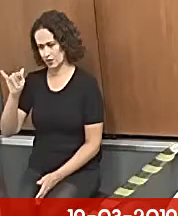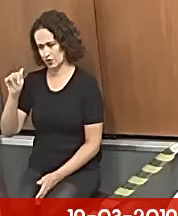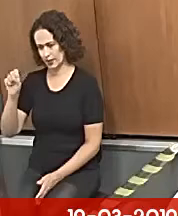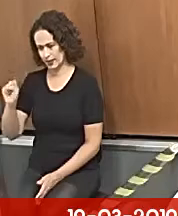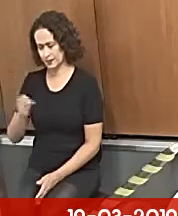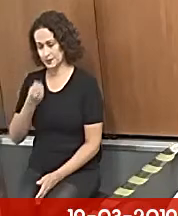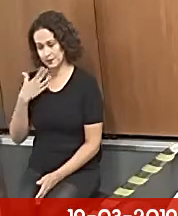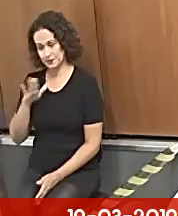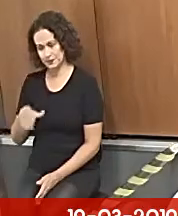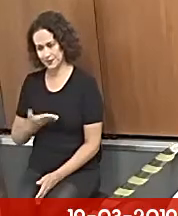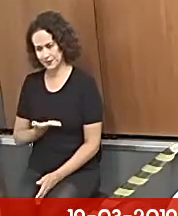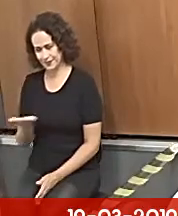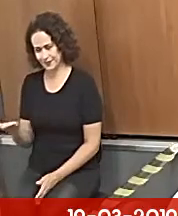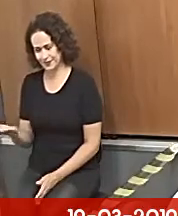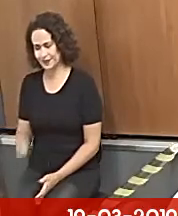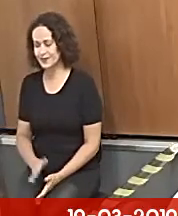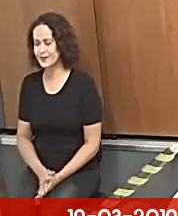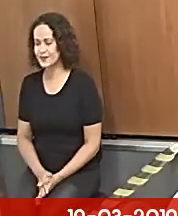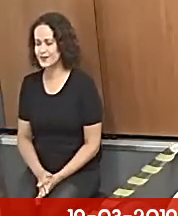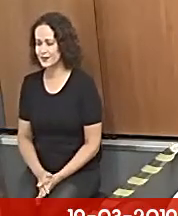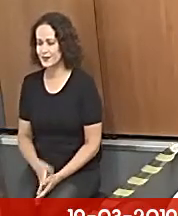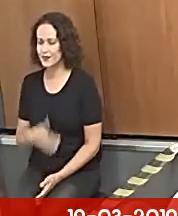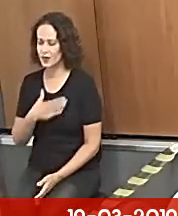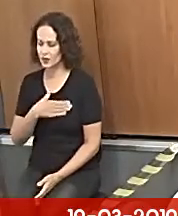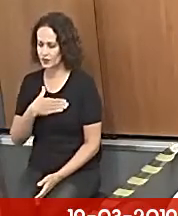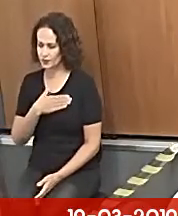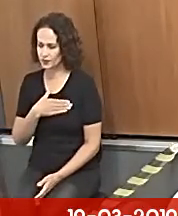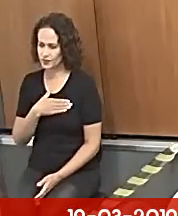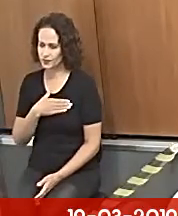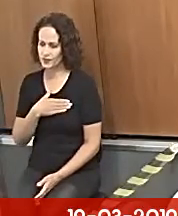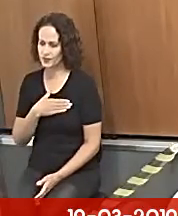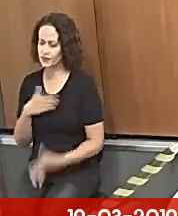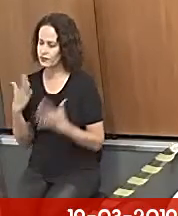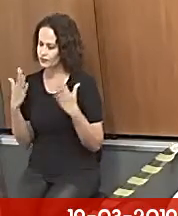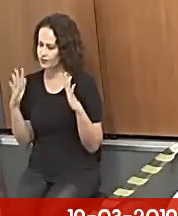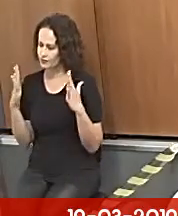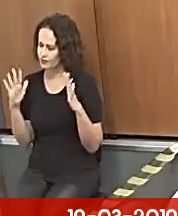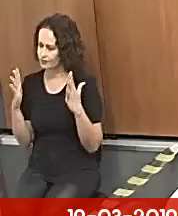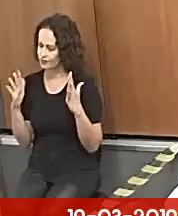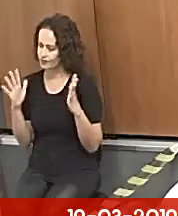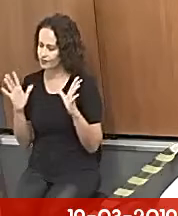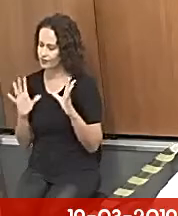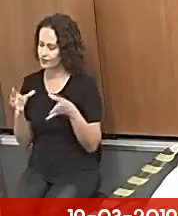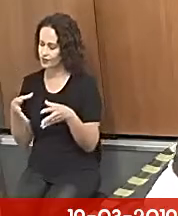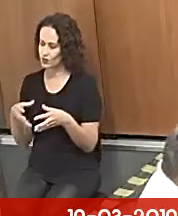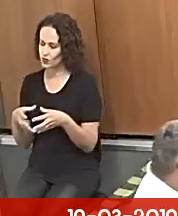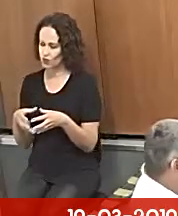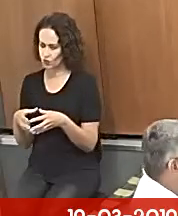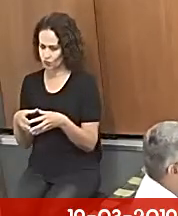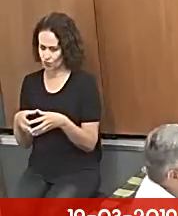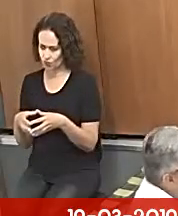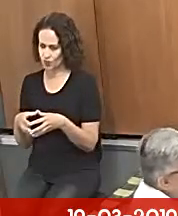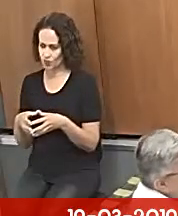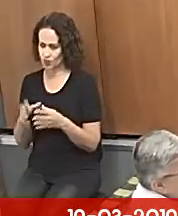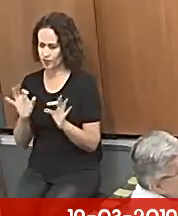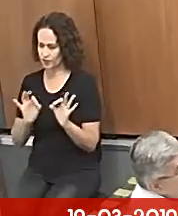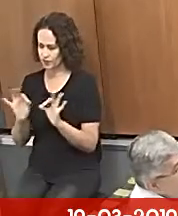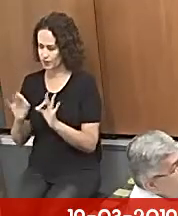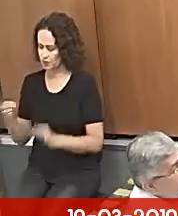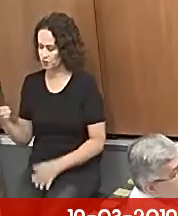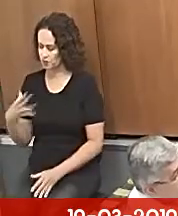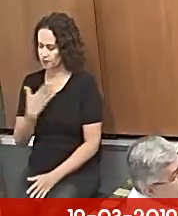todos godard é eu gostaria de parabenizar a comissão formada nesse novo